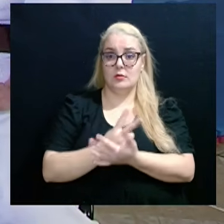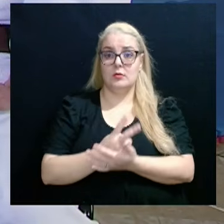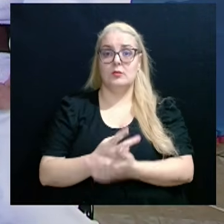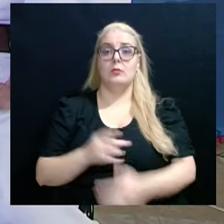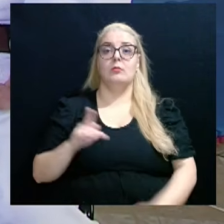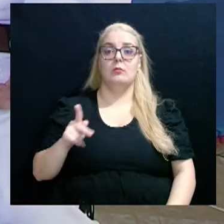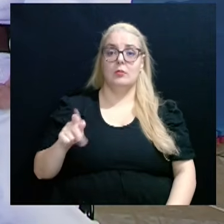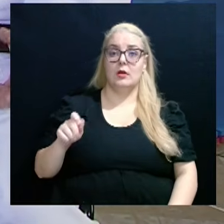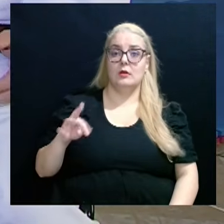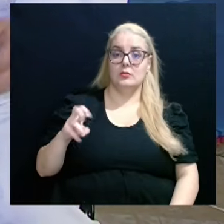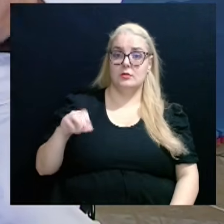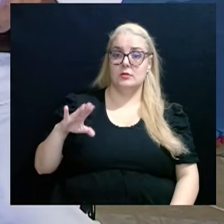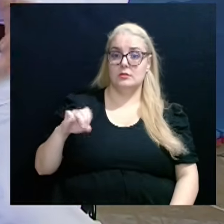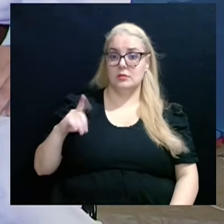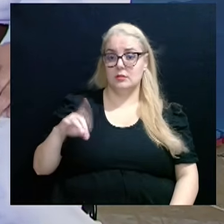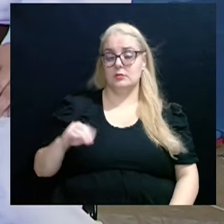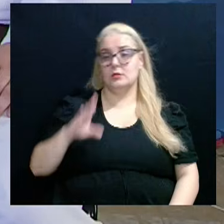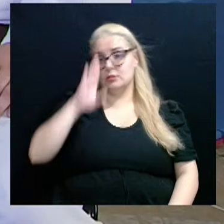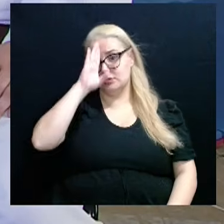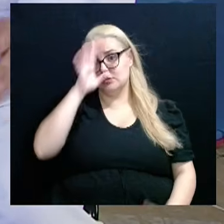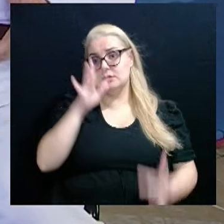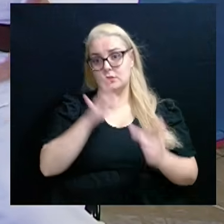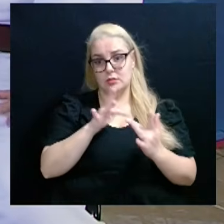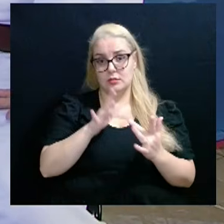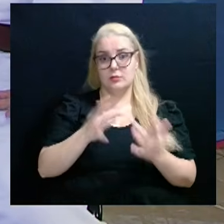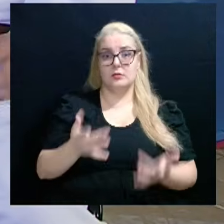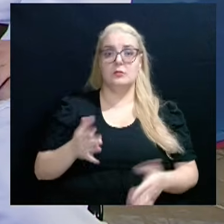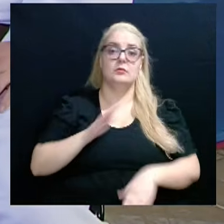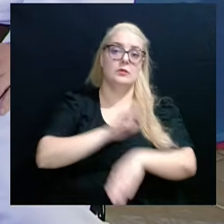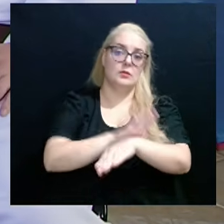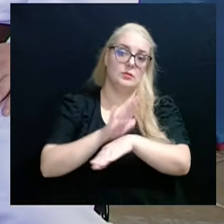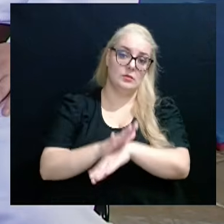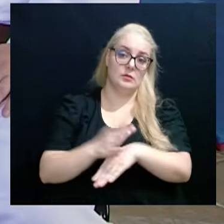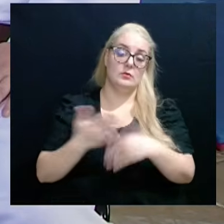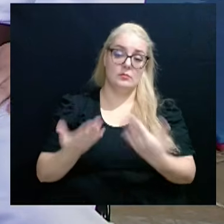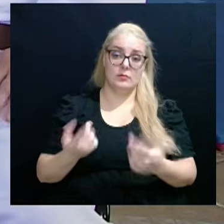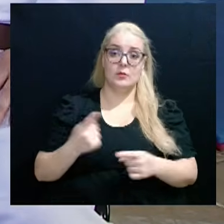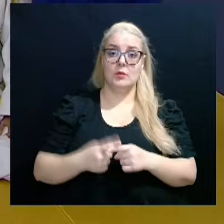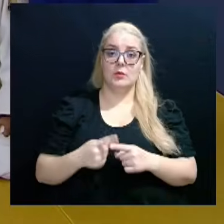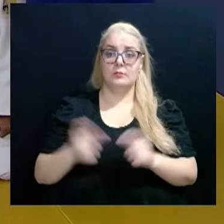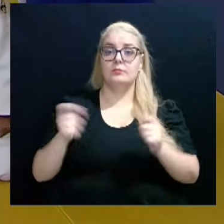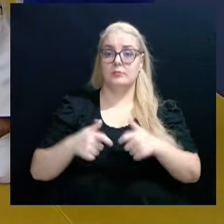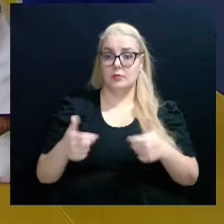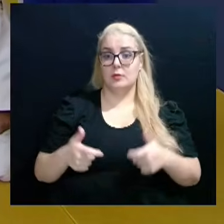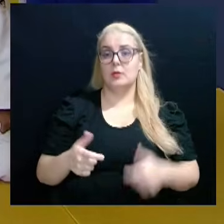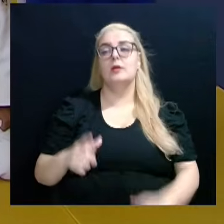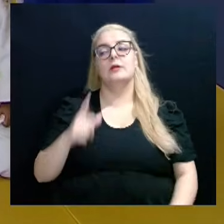contato direto com a instituição e nos ajudar, porque potencial é o que não falta nessa equipe.